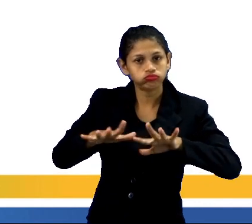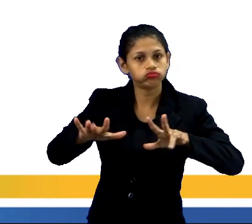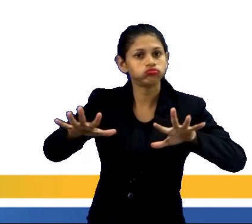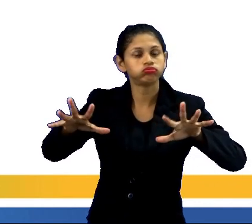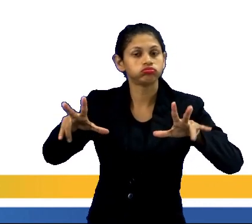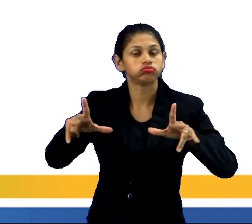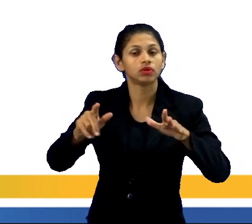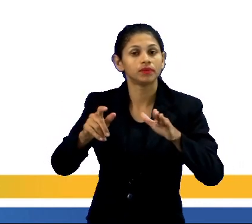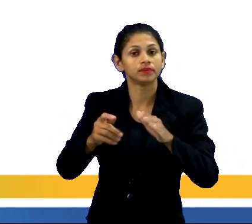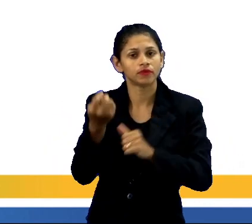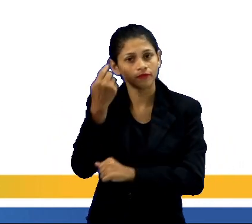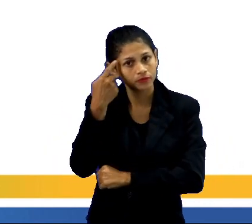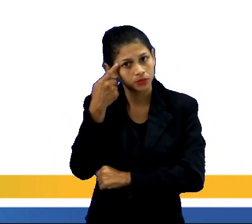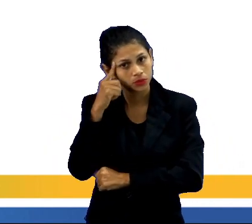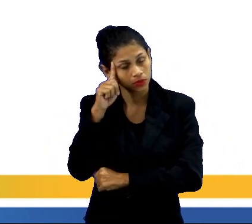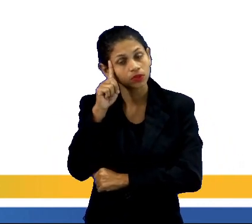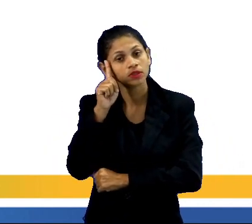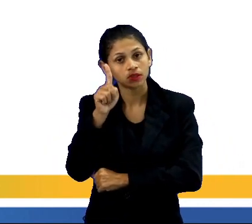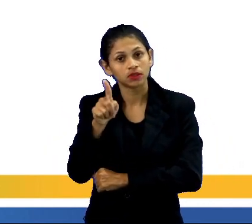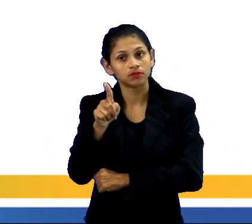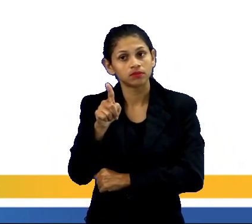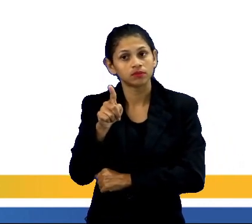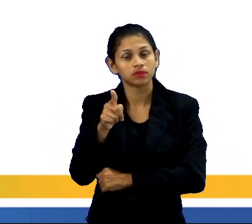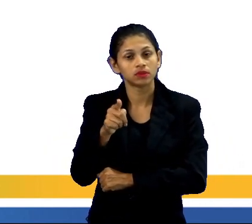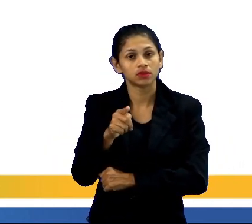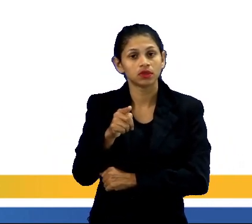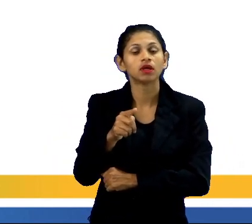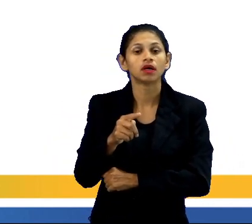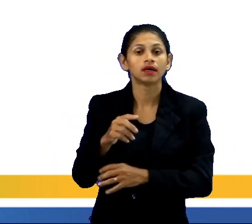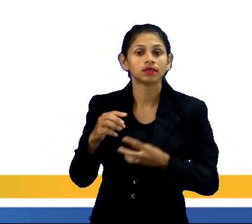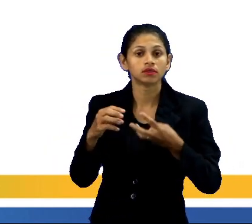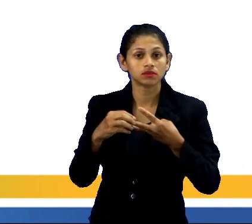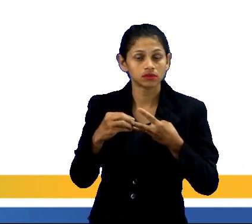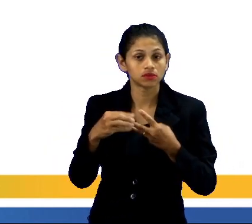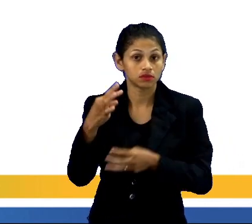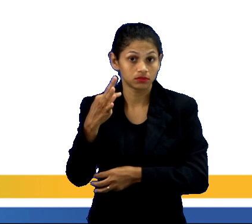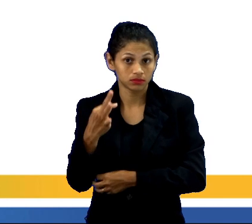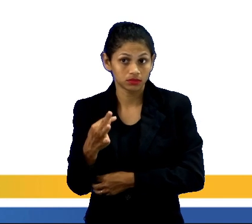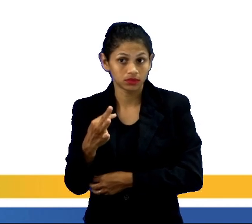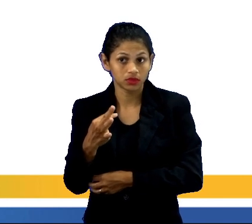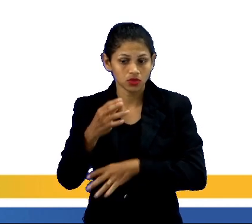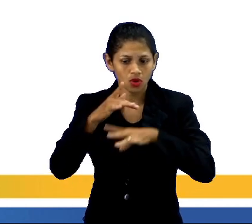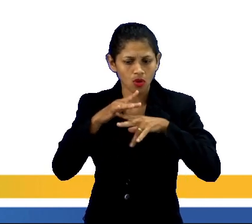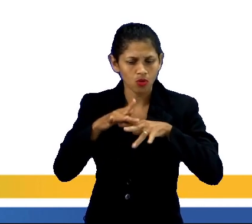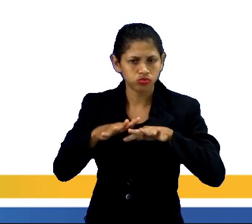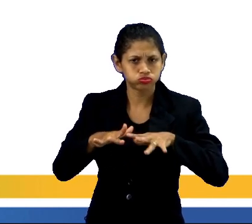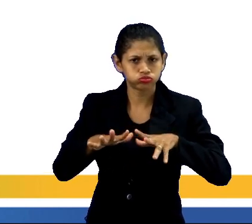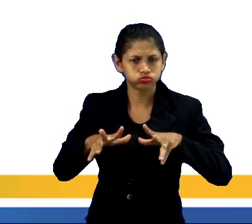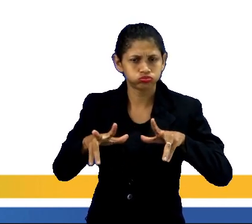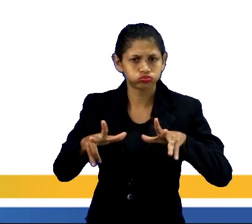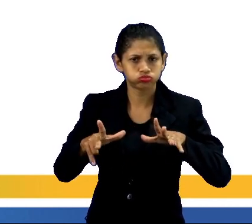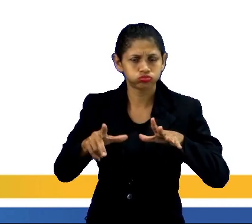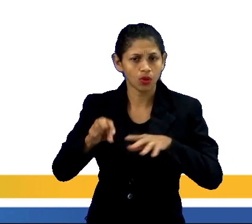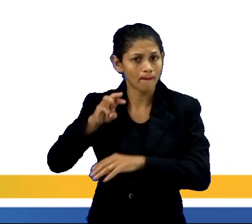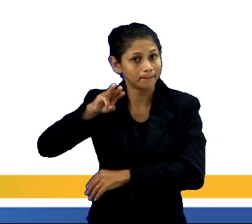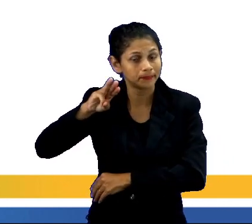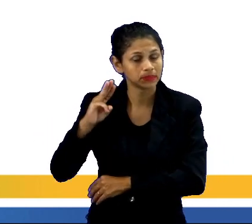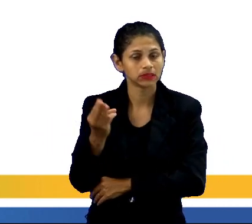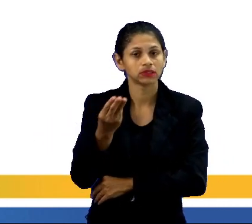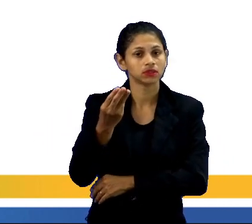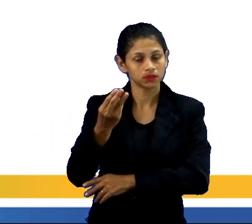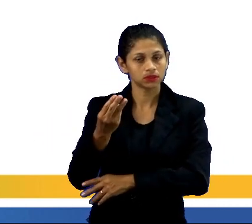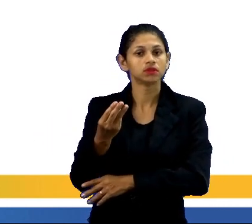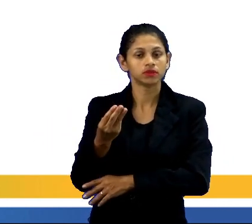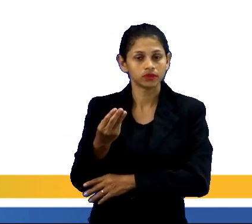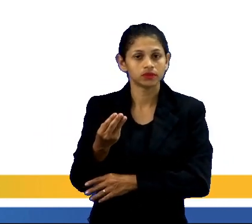Eles vão criar ali em laboratório as supercélulas T, né? Então elas vão ser multiplicadas em milhões de vezes ali no